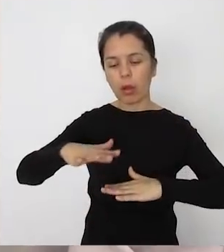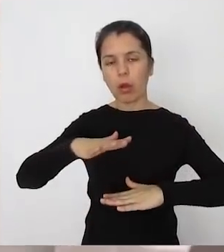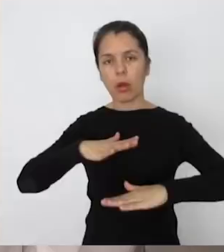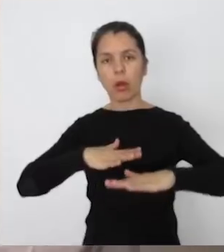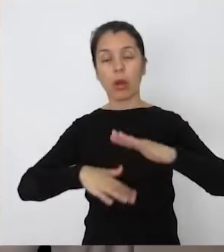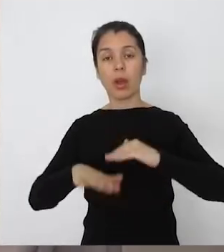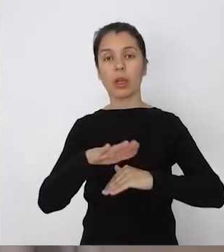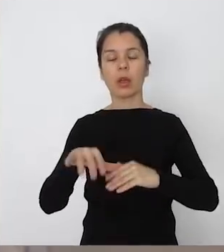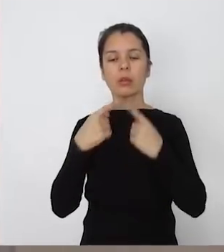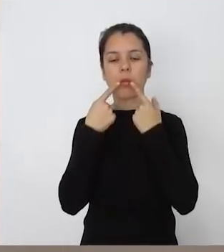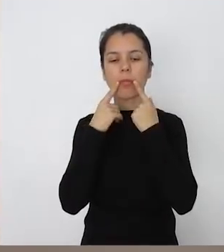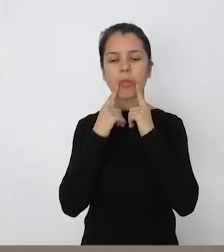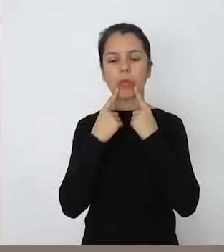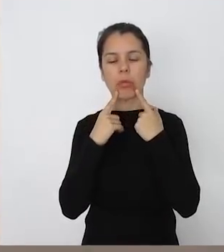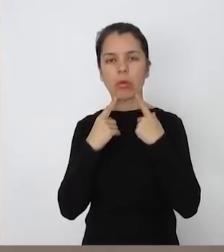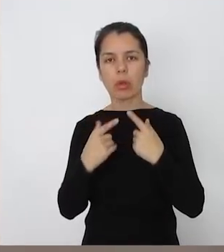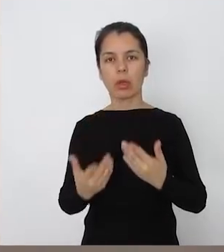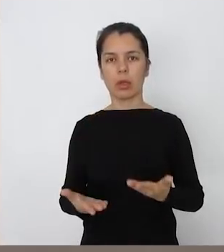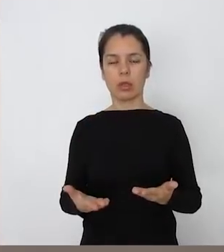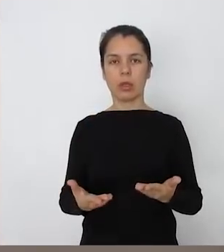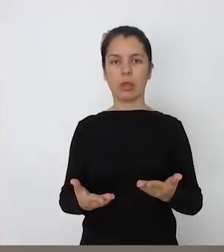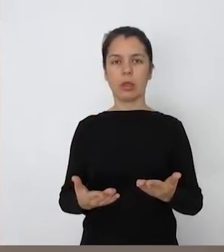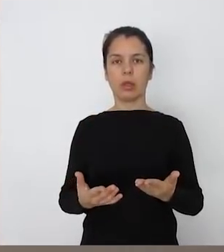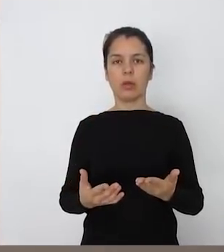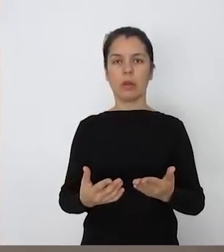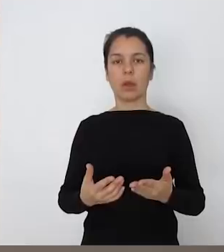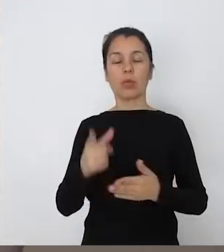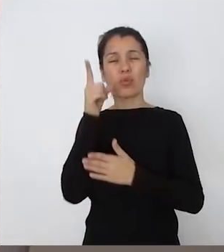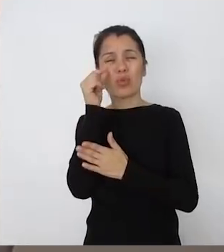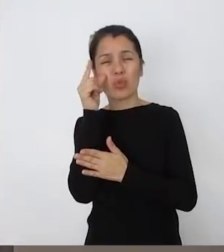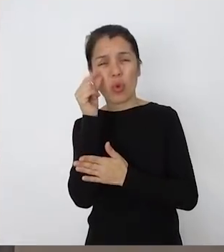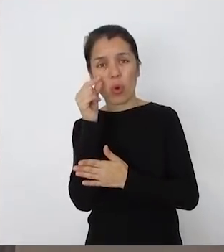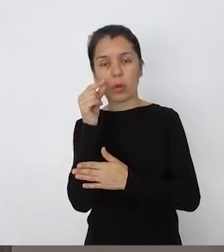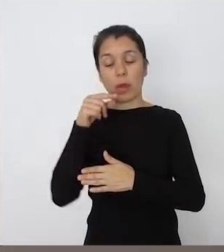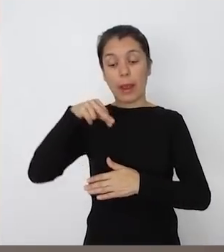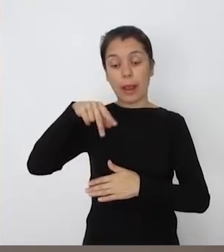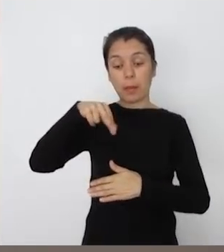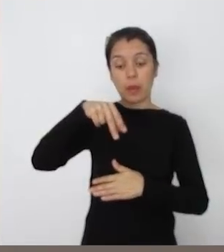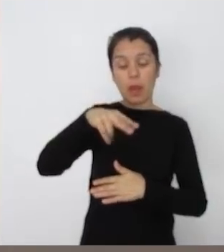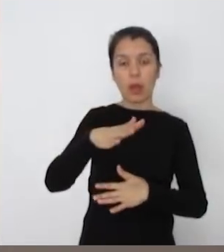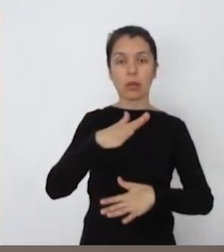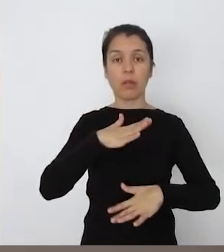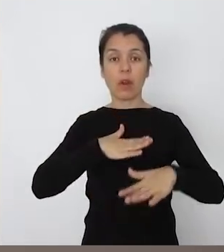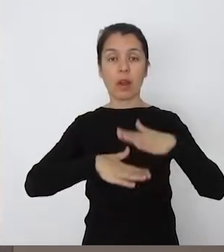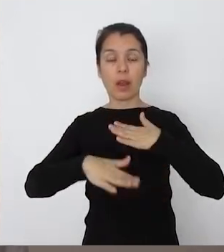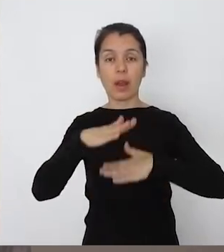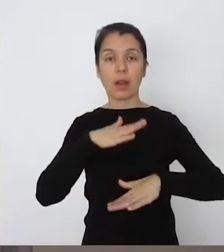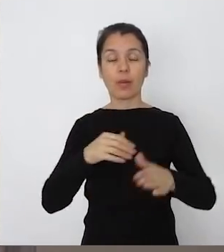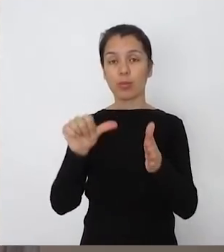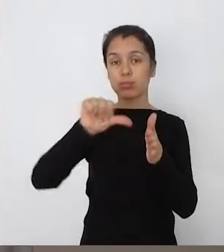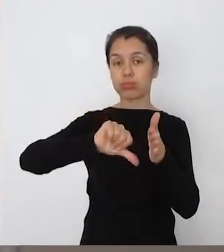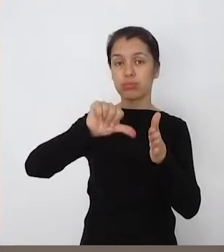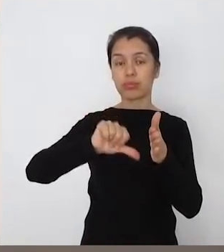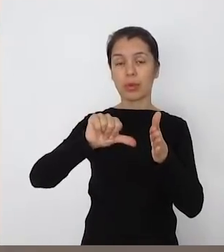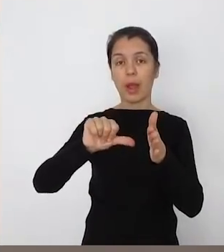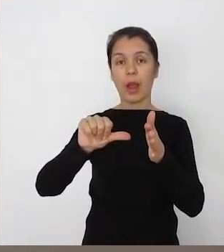criança não surte. Em último, a diminuição na tubo infundibular, que é essa região aqui que